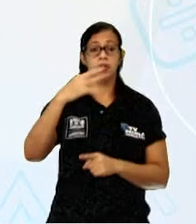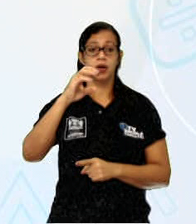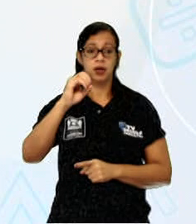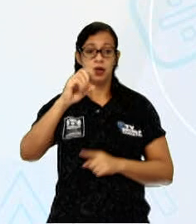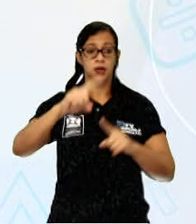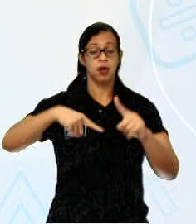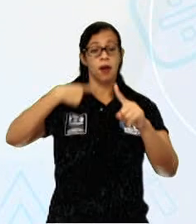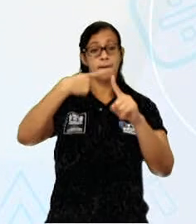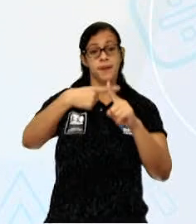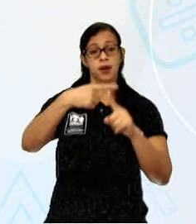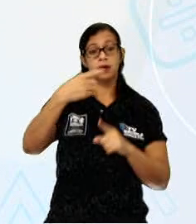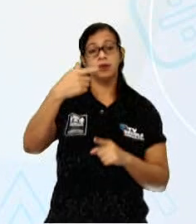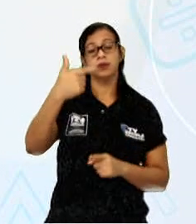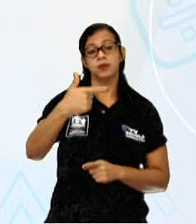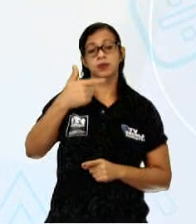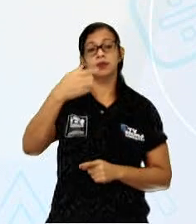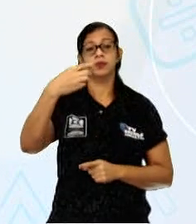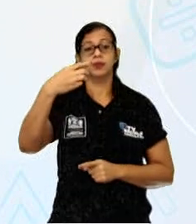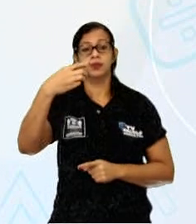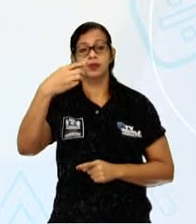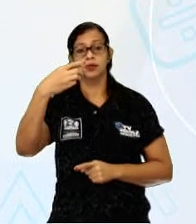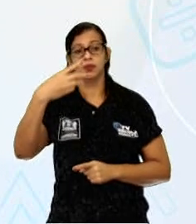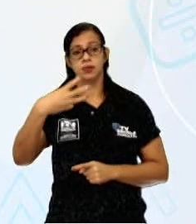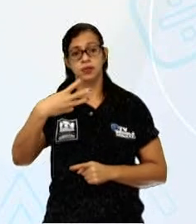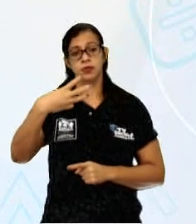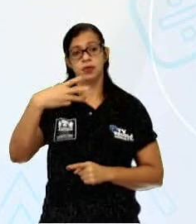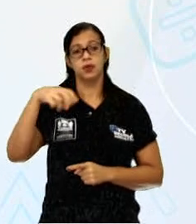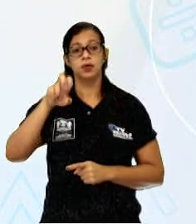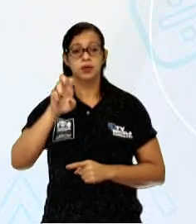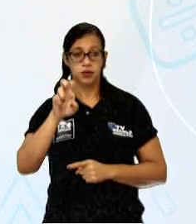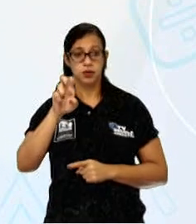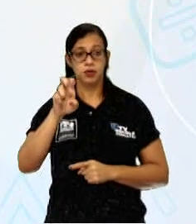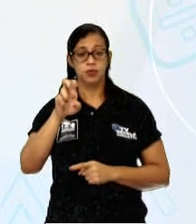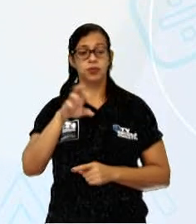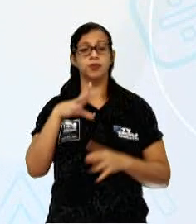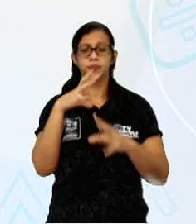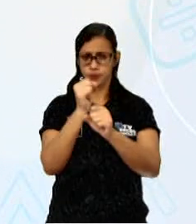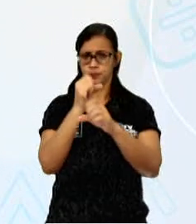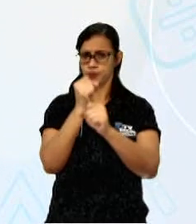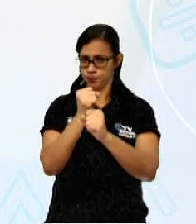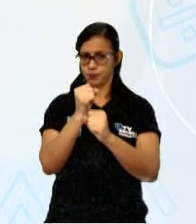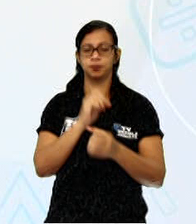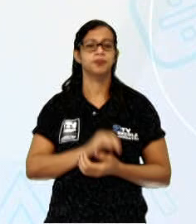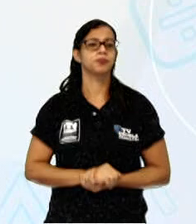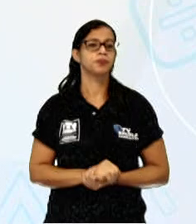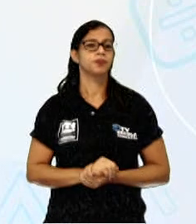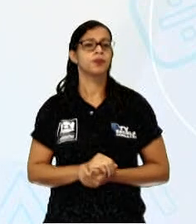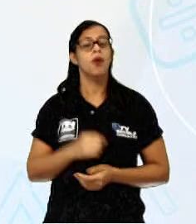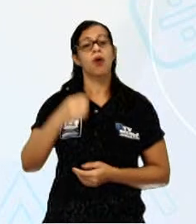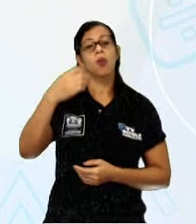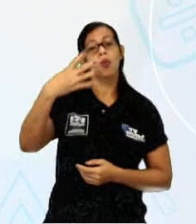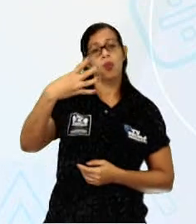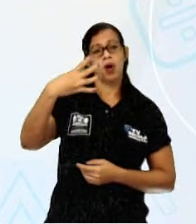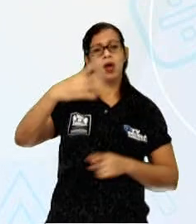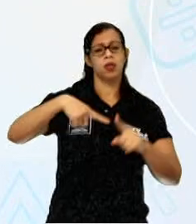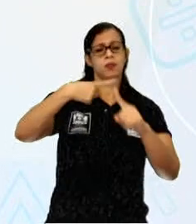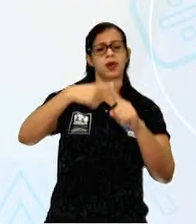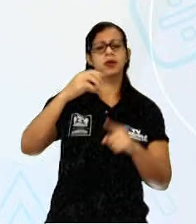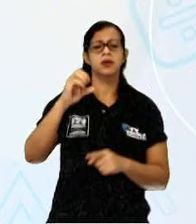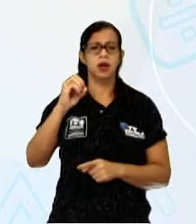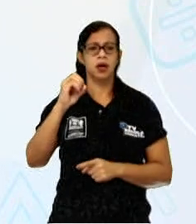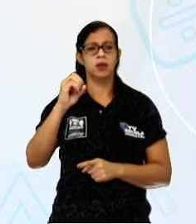235 vamos fazer a operação Olha lá gente quatro mais 044